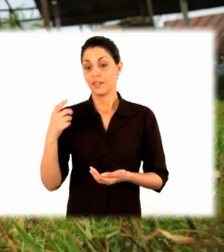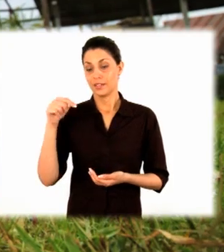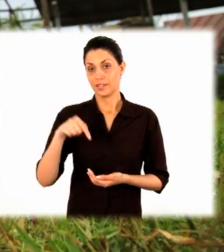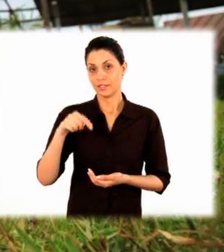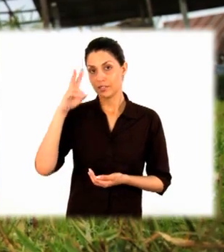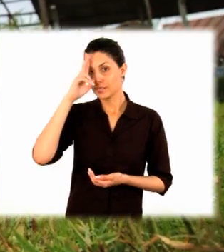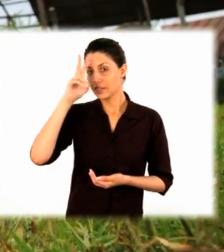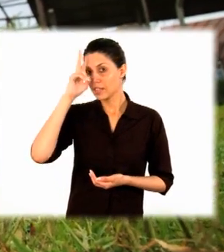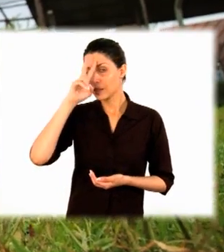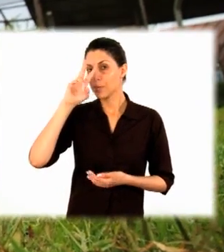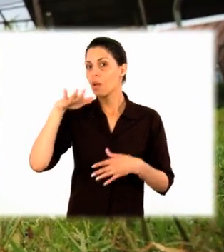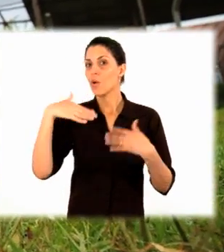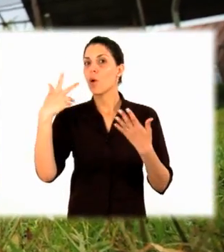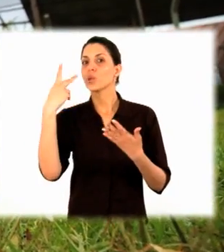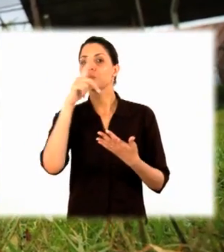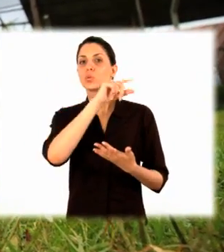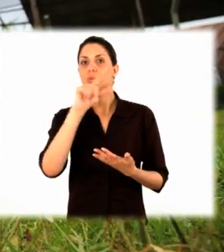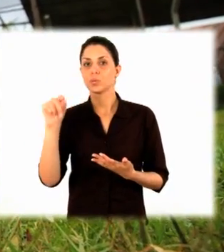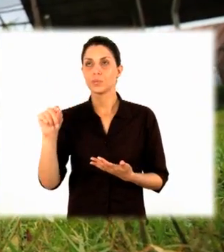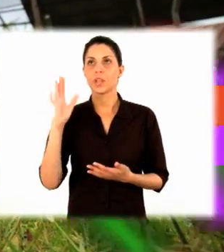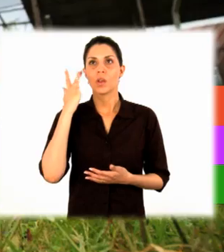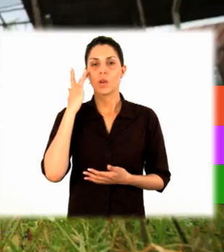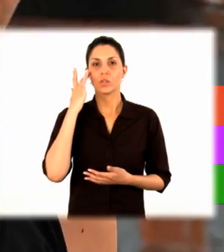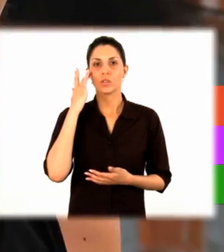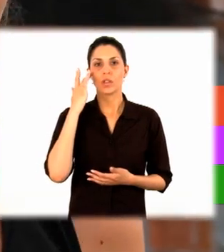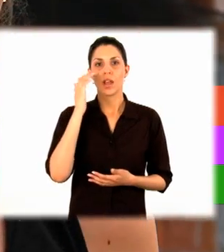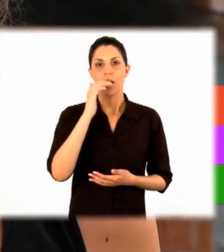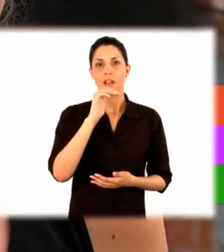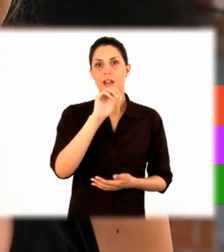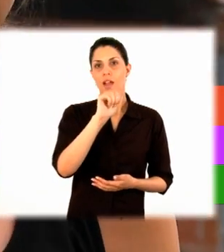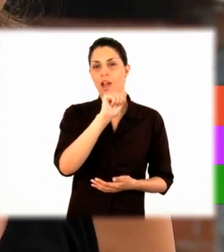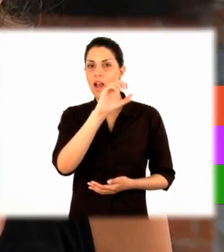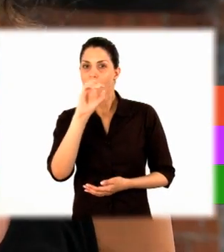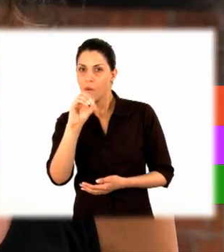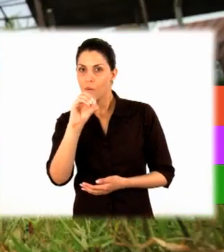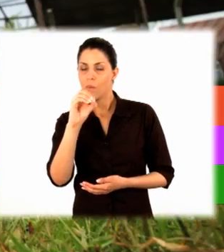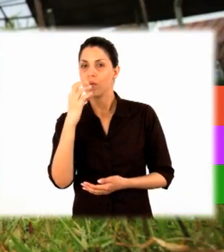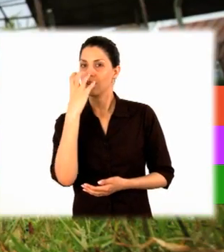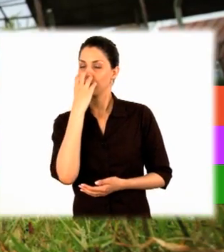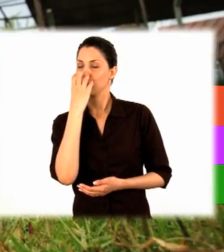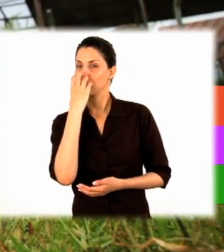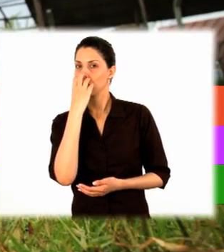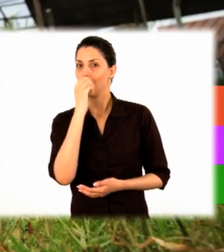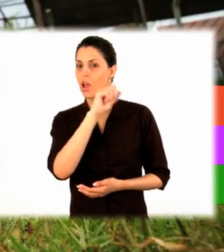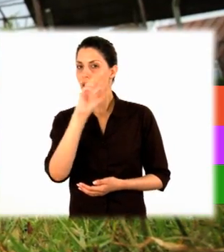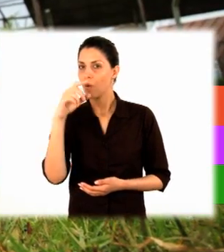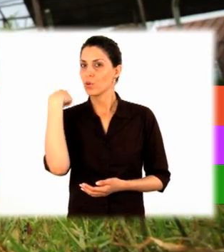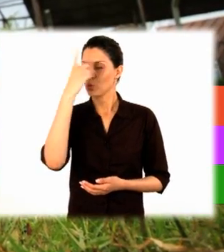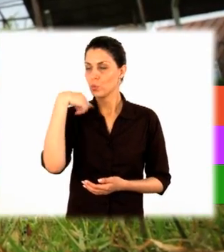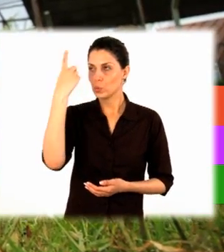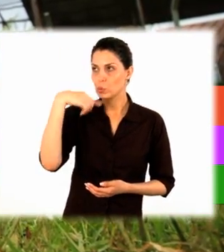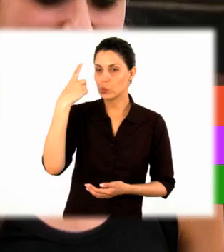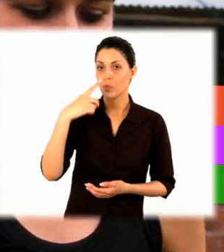E aqui você se lembra qual foi a sua opção? Acho que foi ao cachorrinho. A garota ficou agradando ao cachorrinho